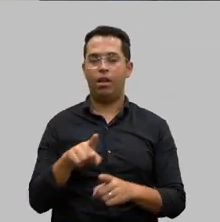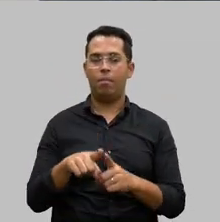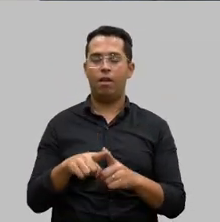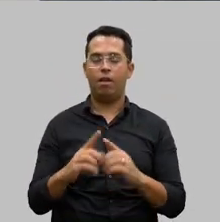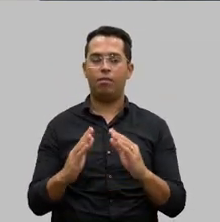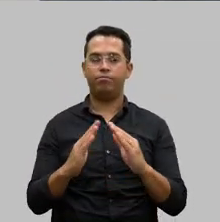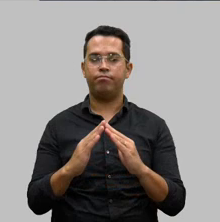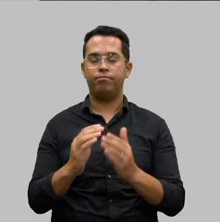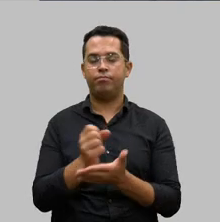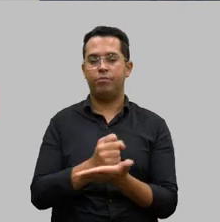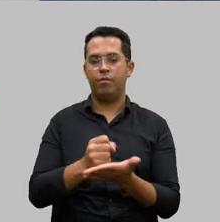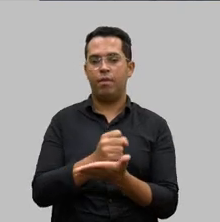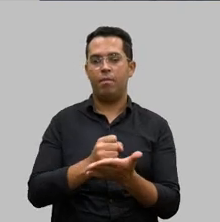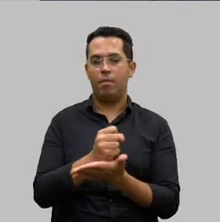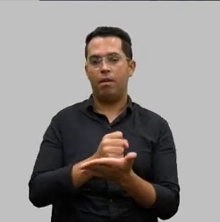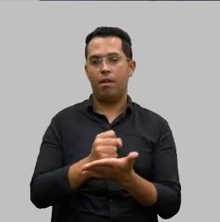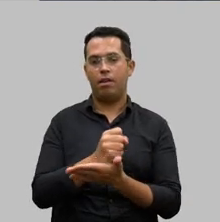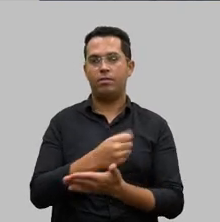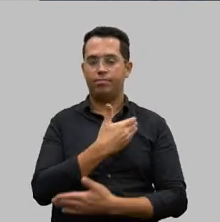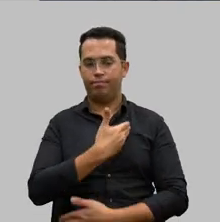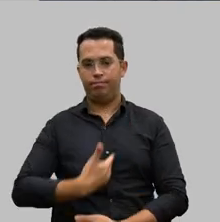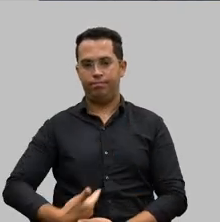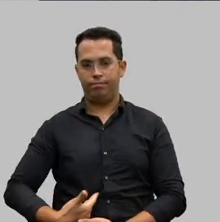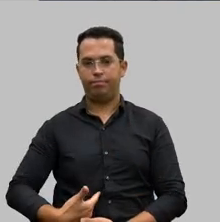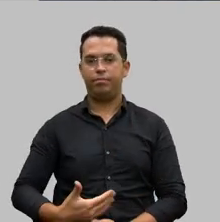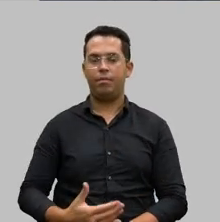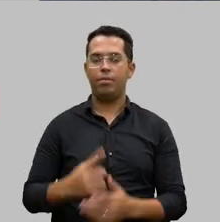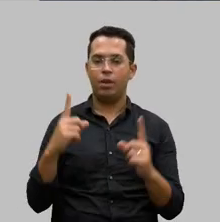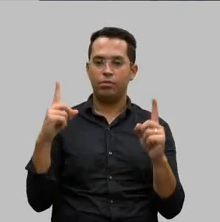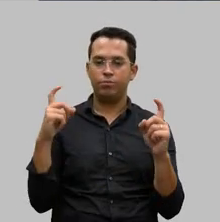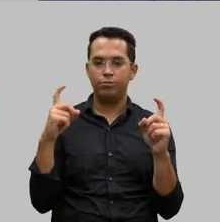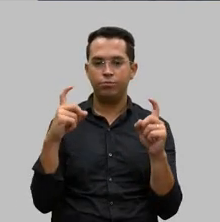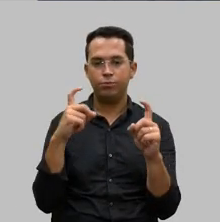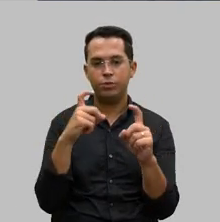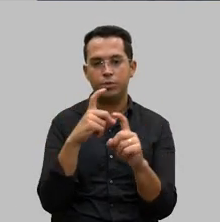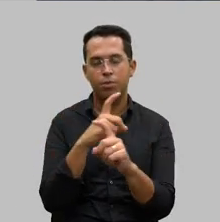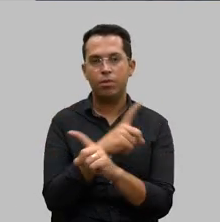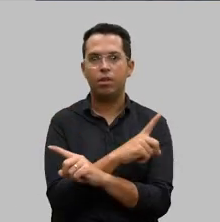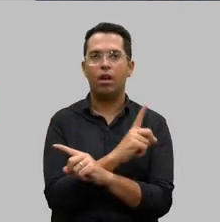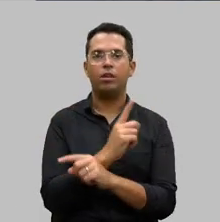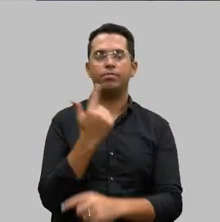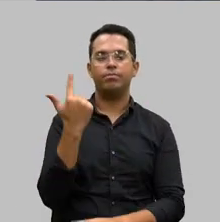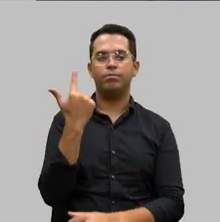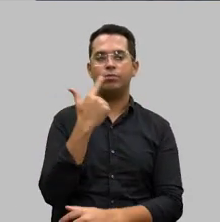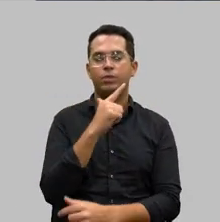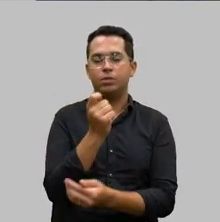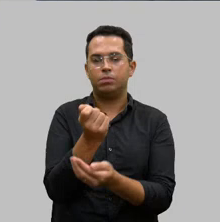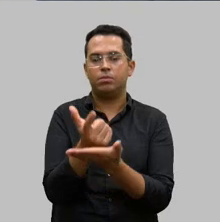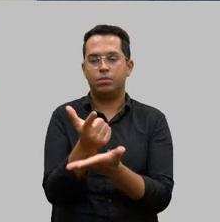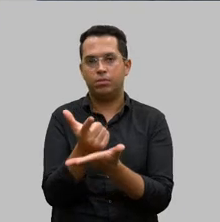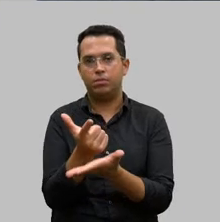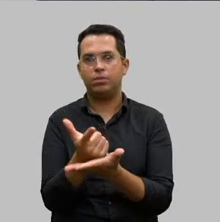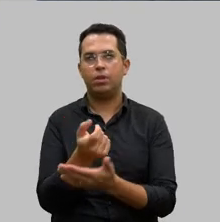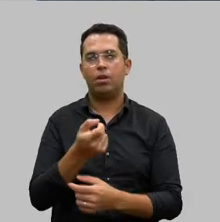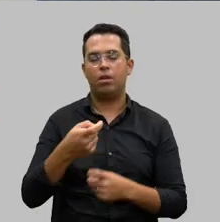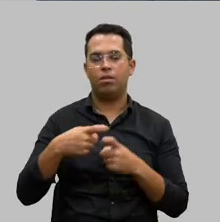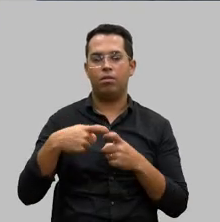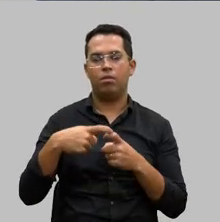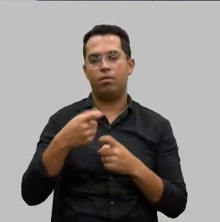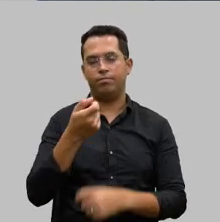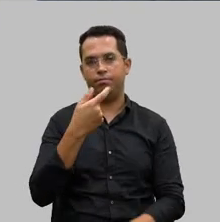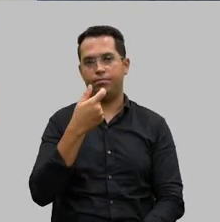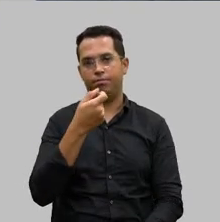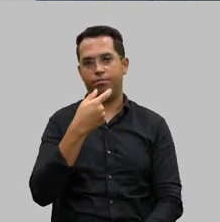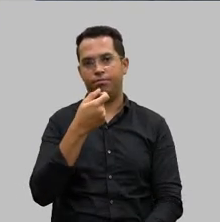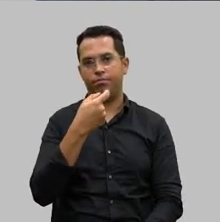dificuldade de ter que judicializar um medicamento junto ao estado medicamento de alto custo para